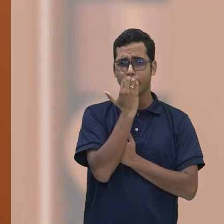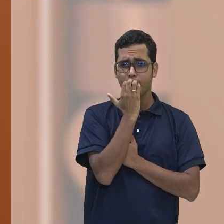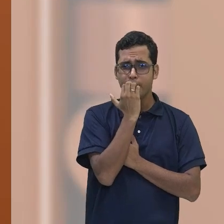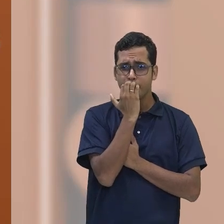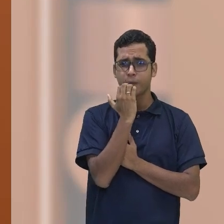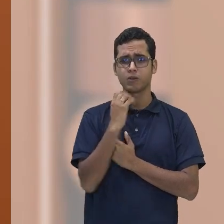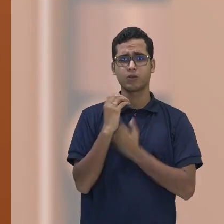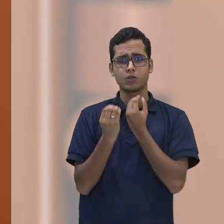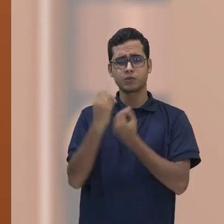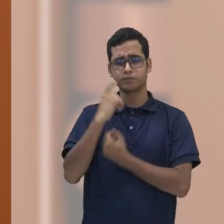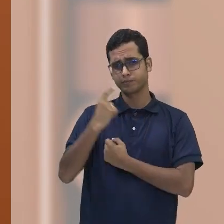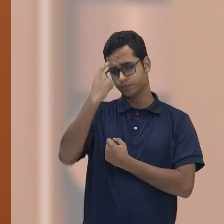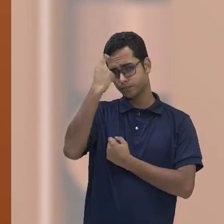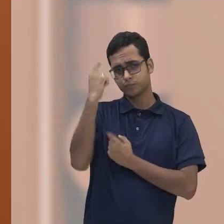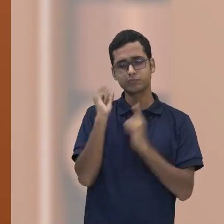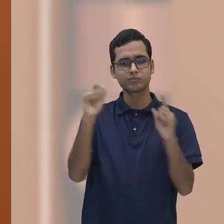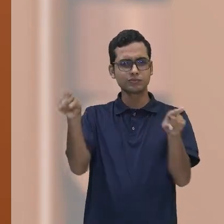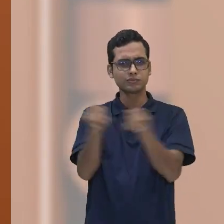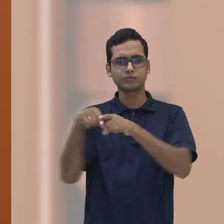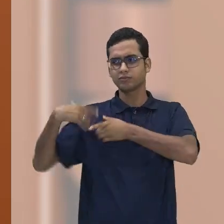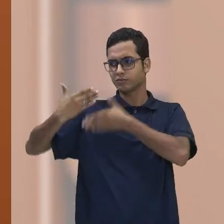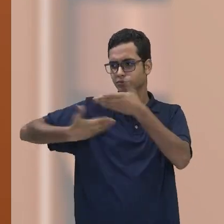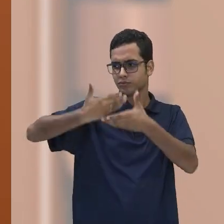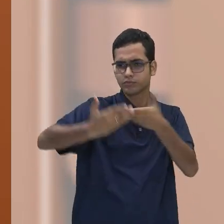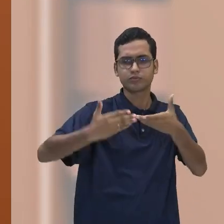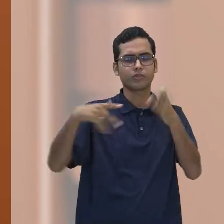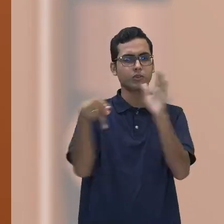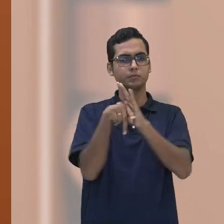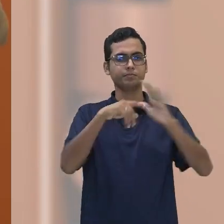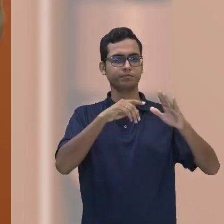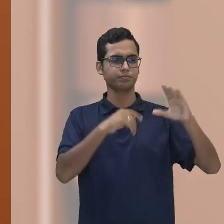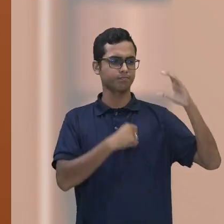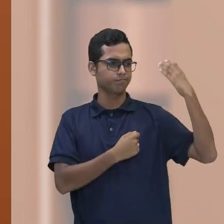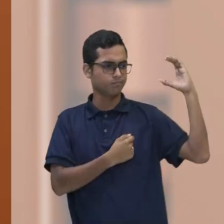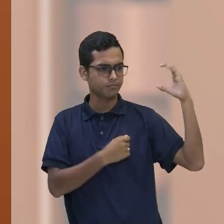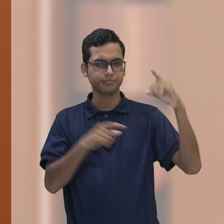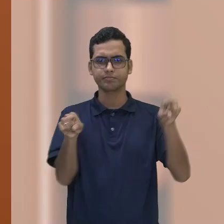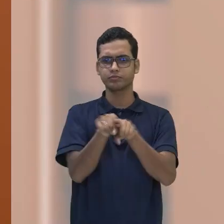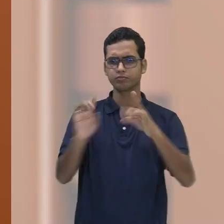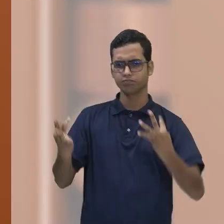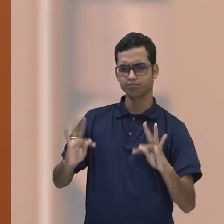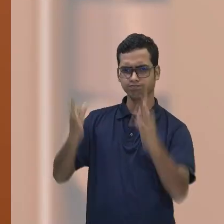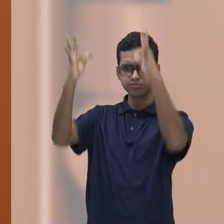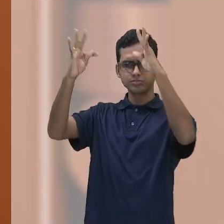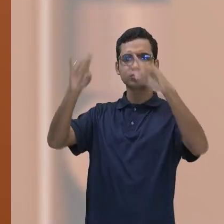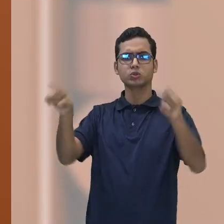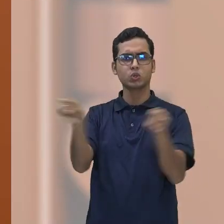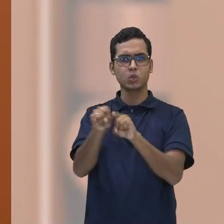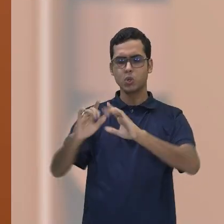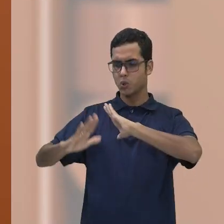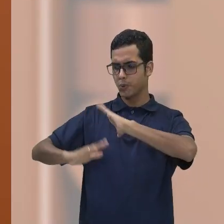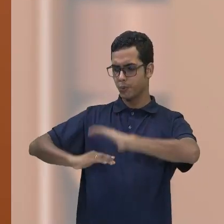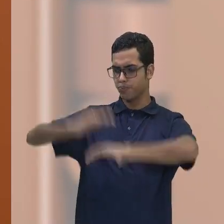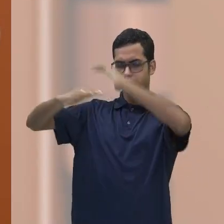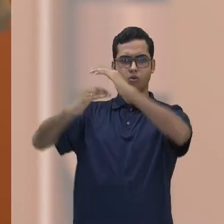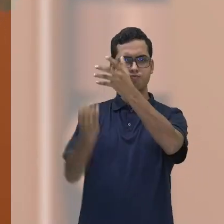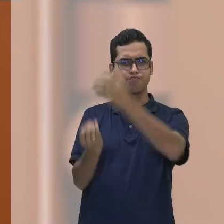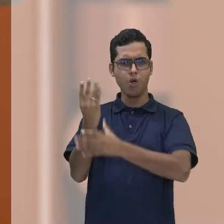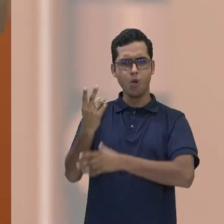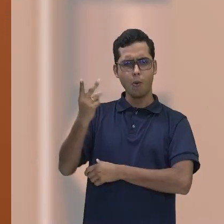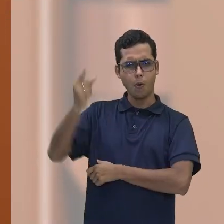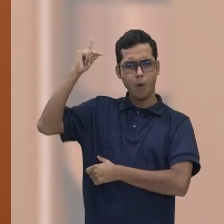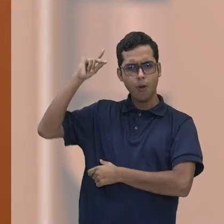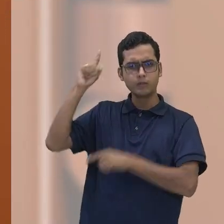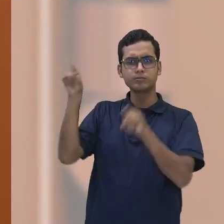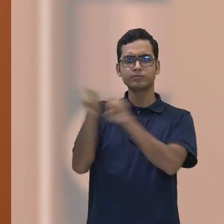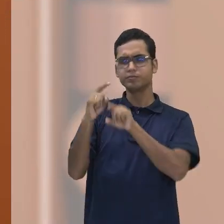à conclusão que, com o avanço da ciência, né, com o avanço da tecnologia que já estava surgindo ali, né, com essa